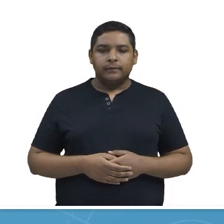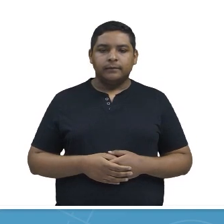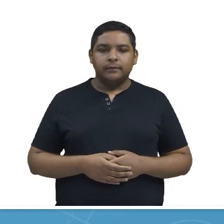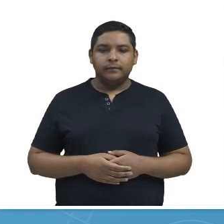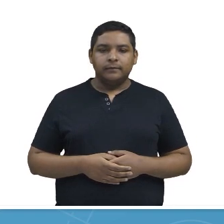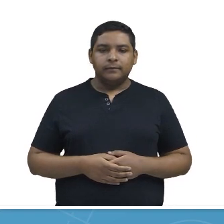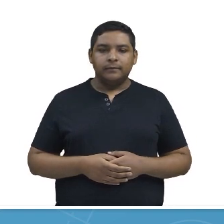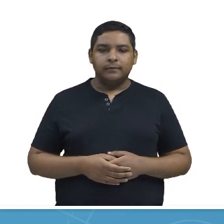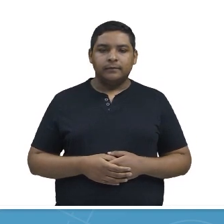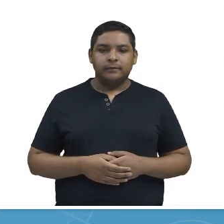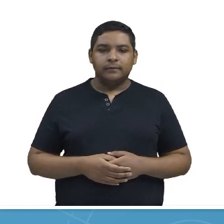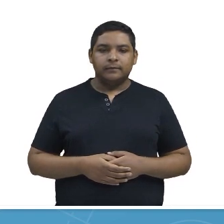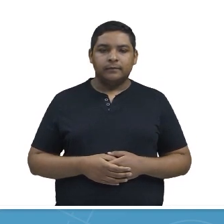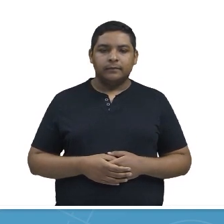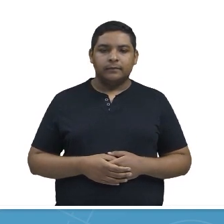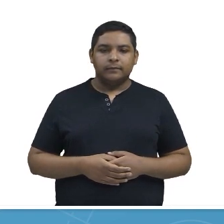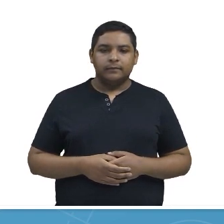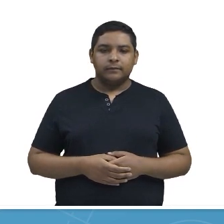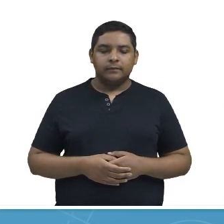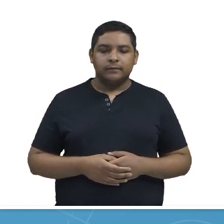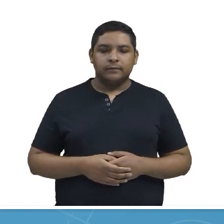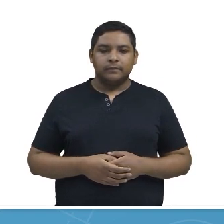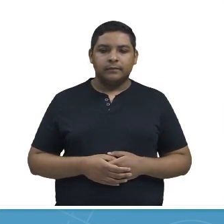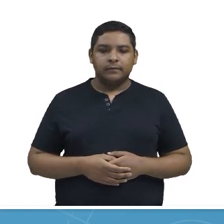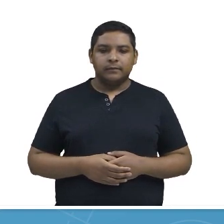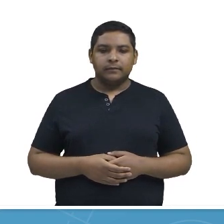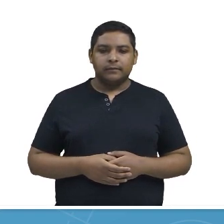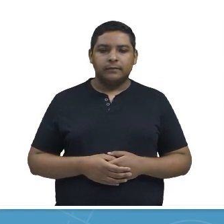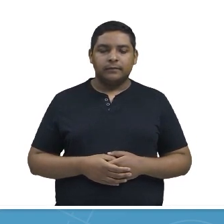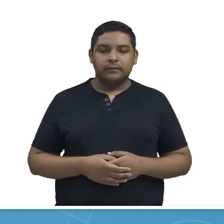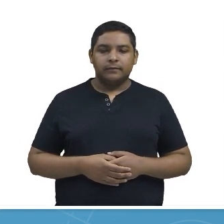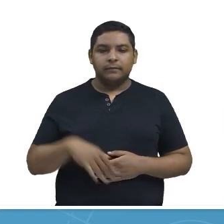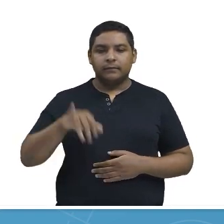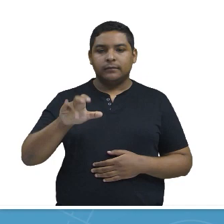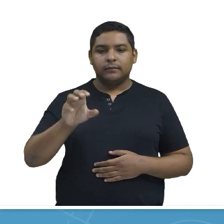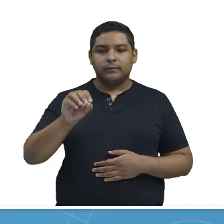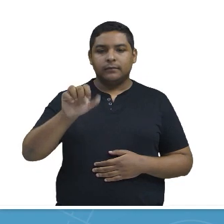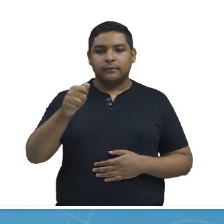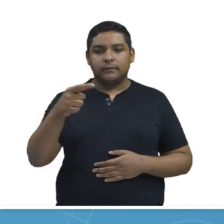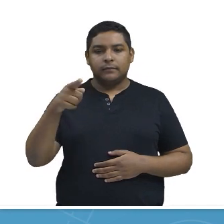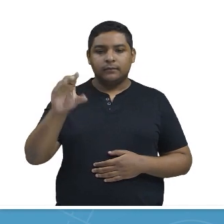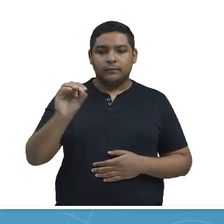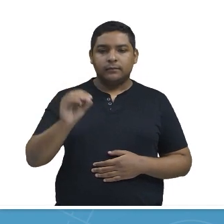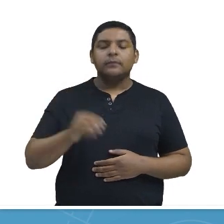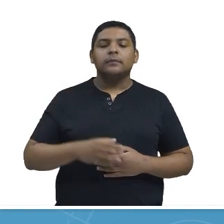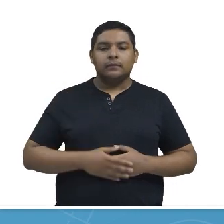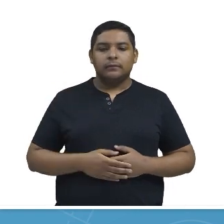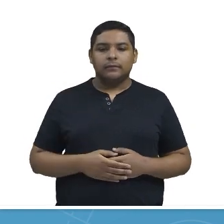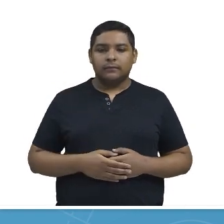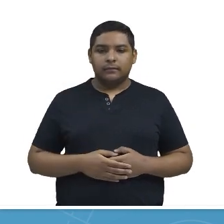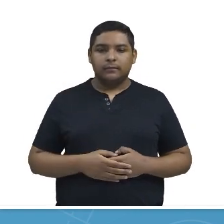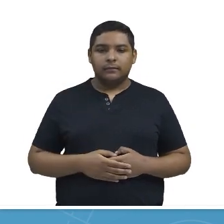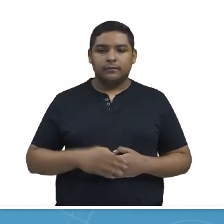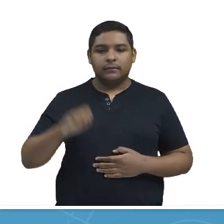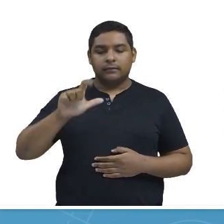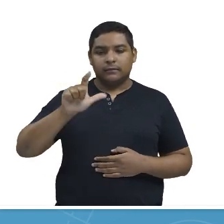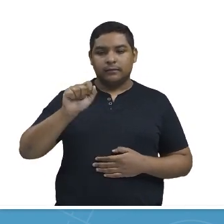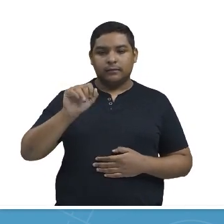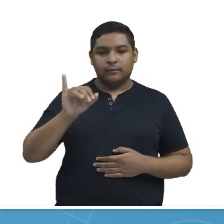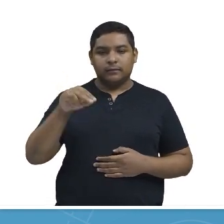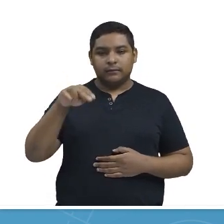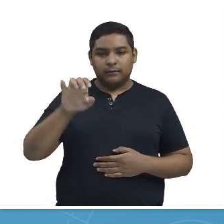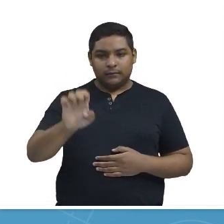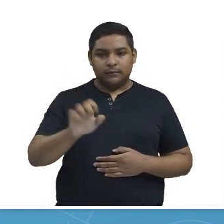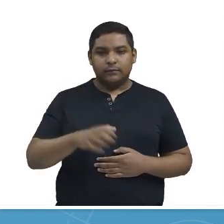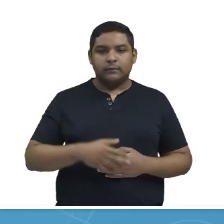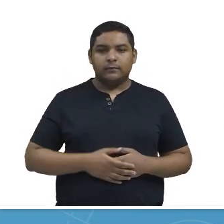letter A, né? O Diogo Simões. Quem mais está por aqui? O João, Lucas, thank you, João. A Elaine também. O João